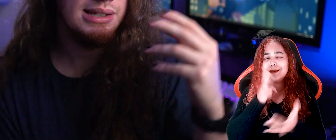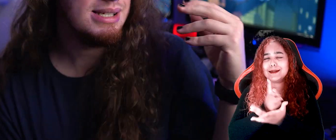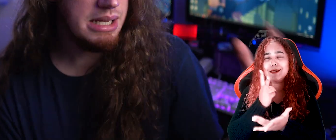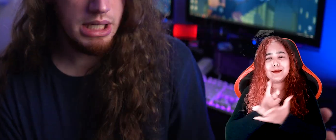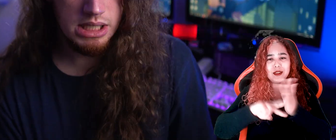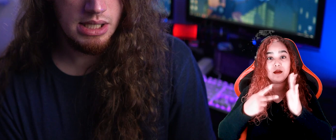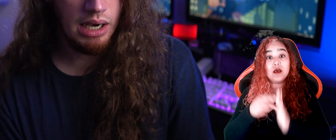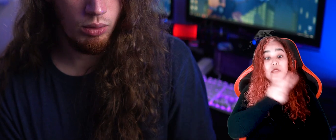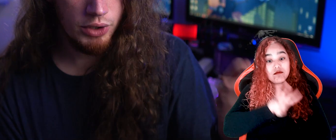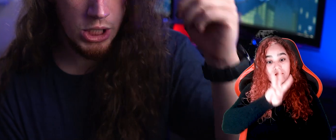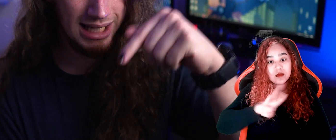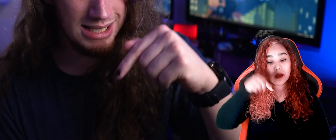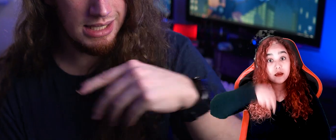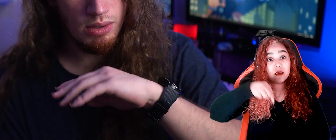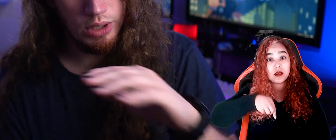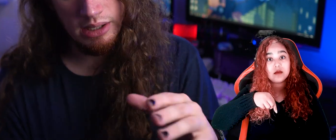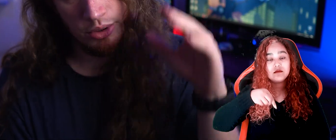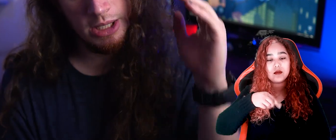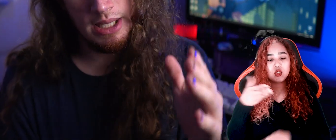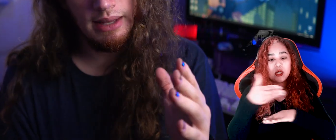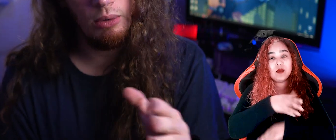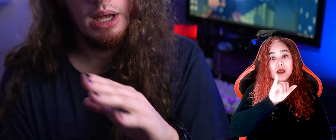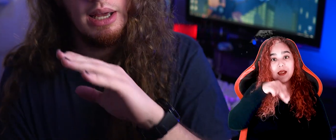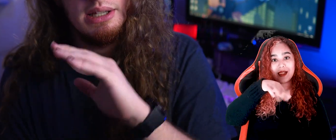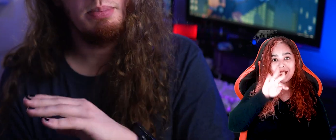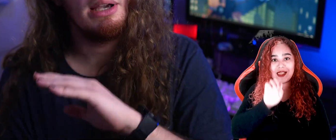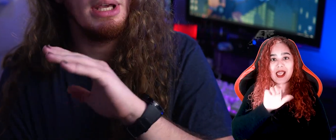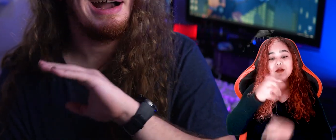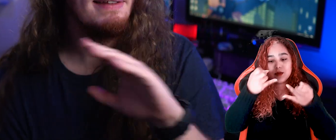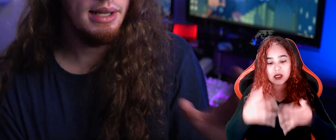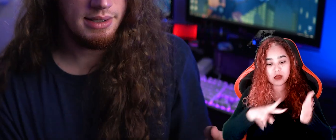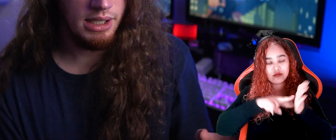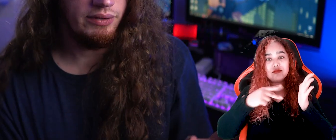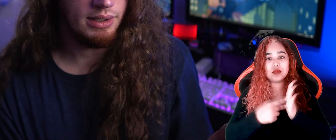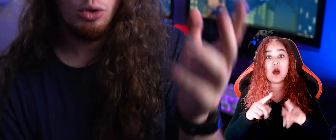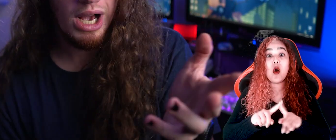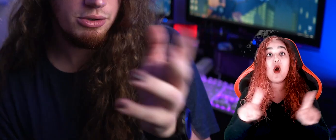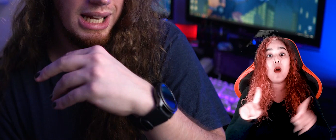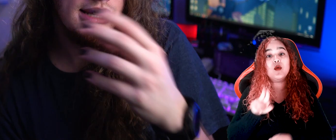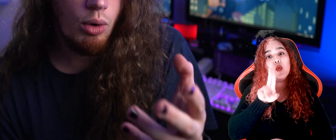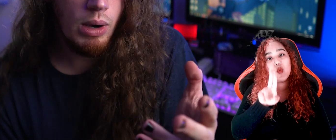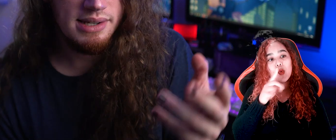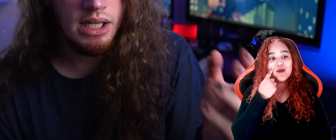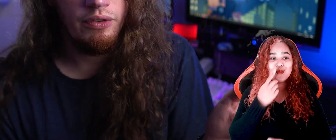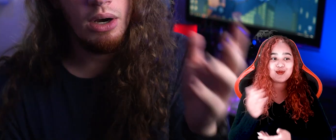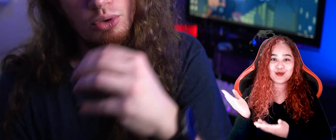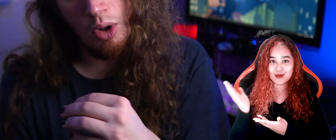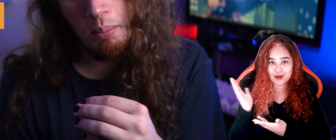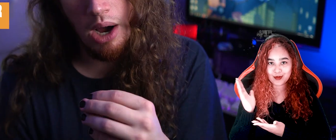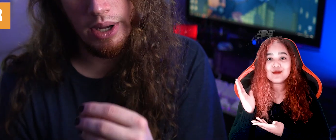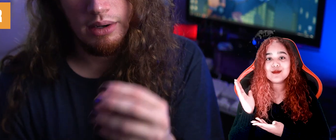E por fim, a letra sempre quer dizer algo. Eu vou deixar aqui na descrição um link para o site da Intel, que explica o que cada letra significa. No caso da letra U, ela